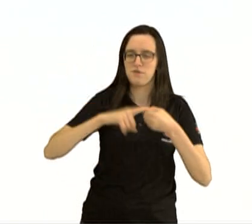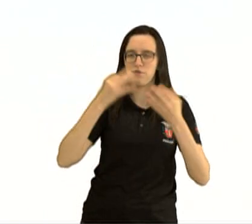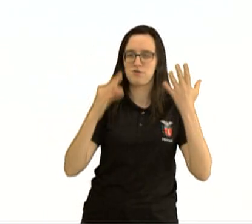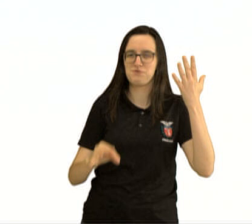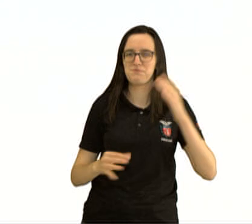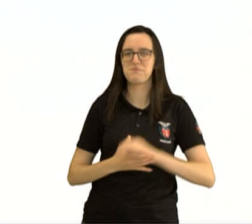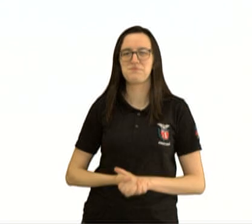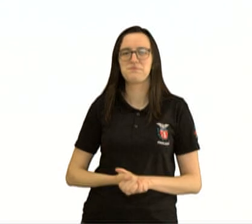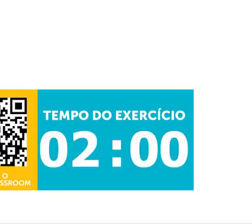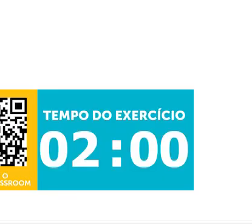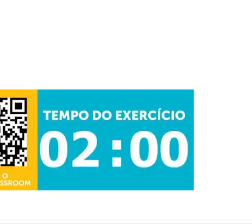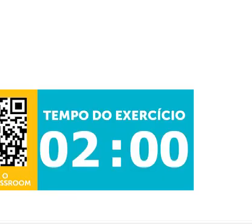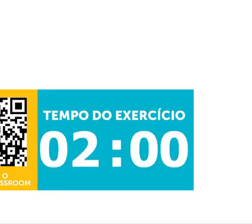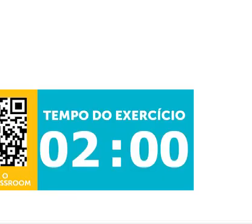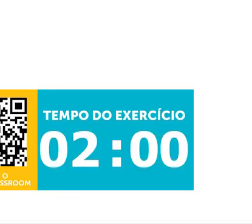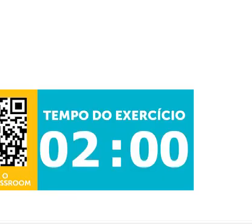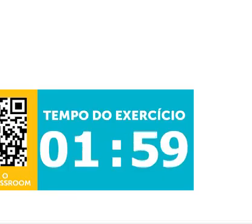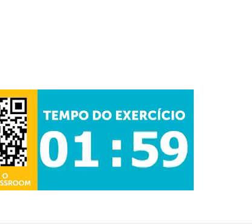corrigir.